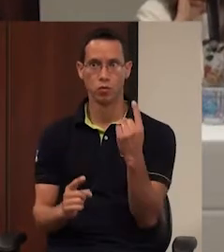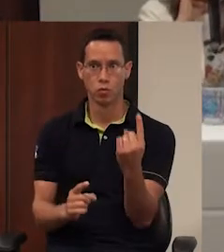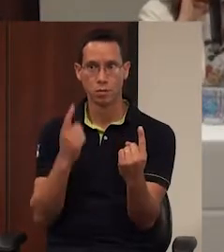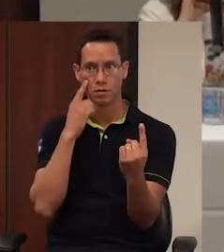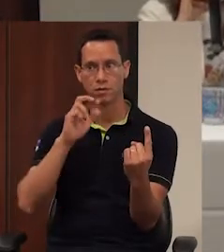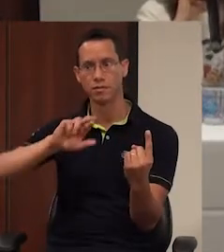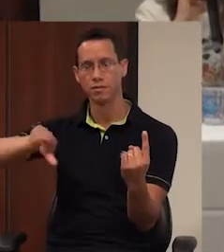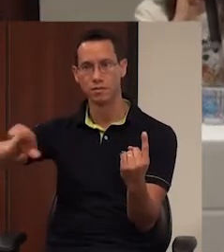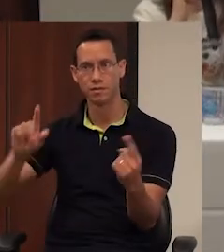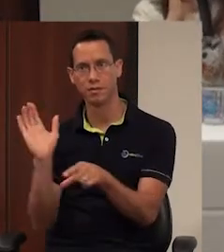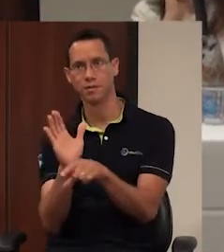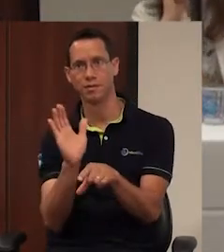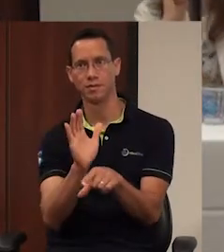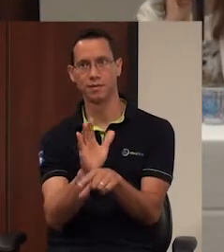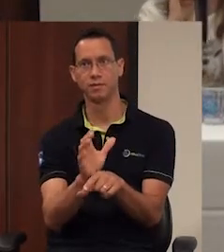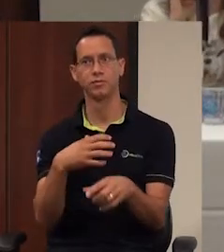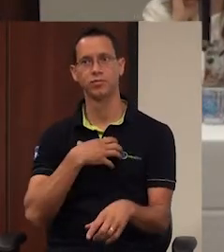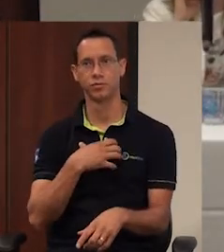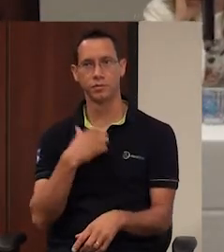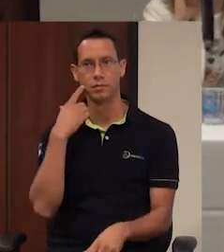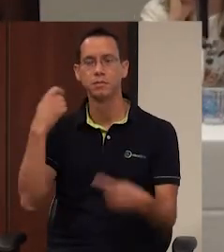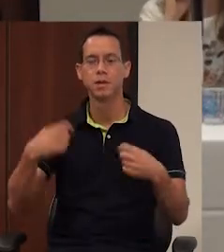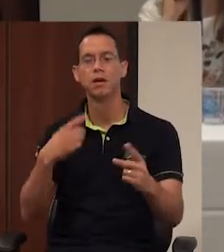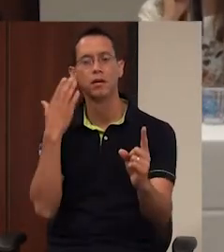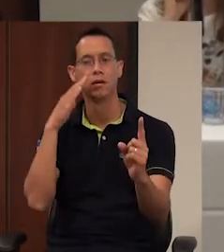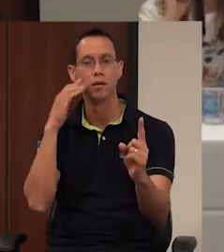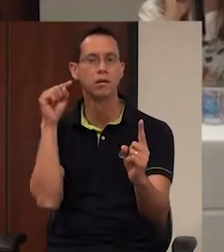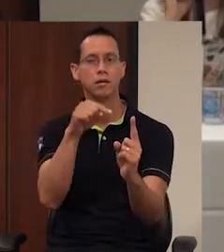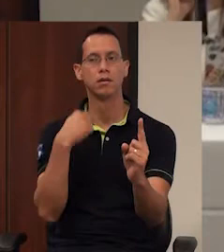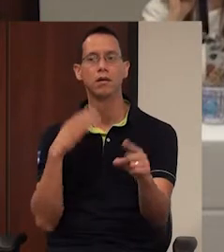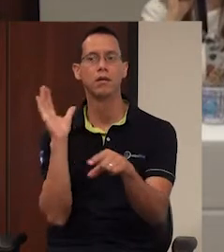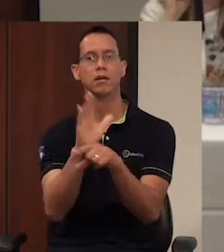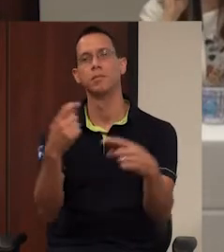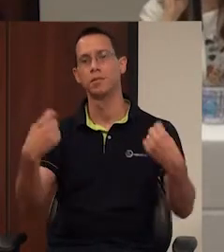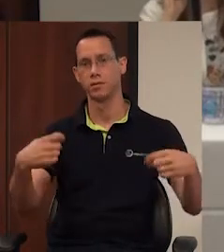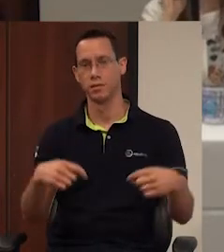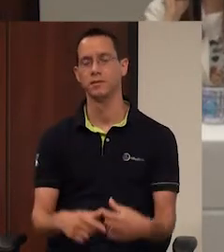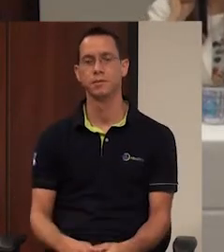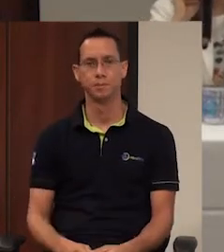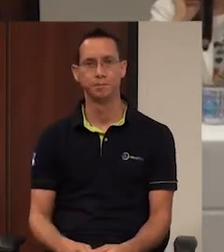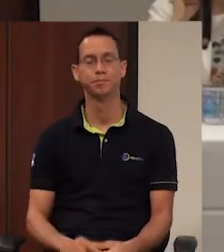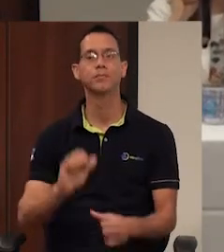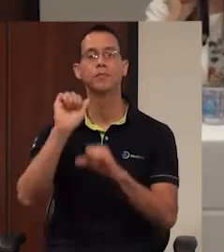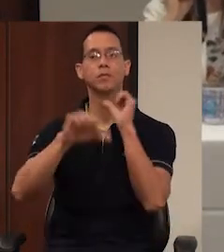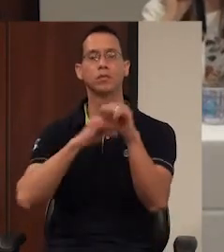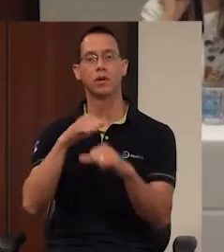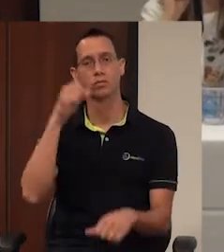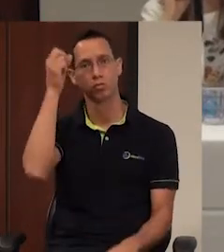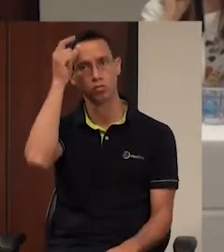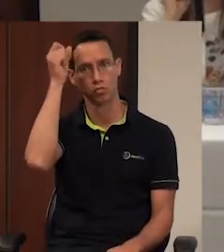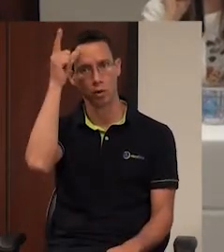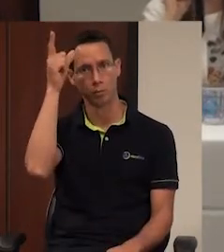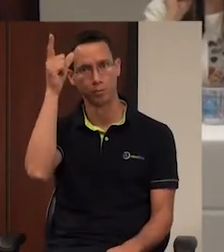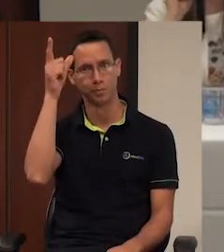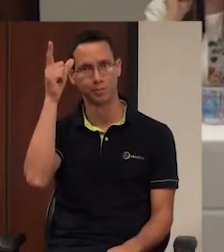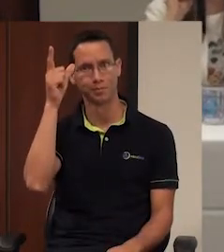apoios. Eu preciso entender qual é o apoio que aquela pessoa precisa. Importância da mudança cultural, que